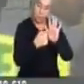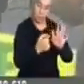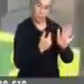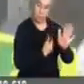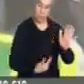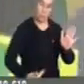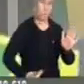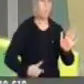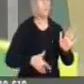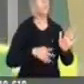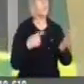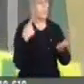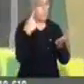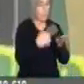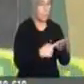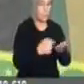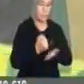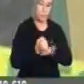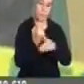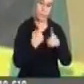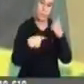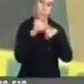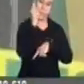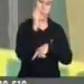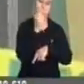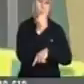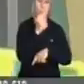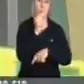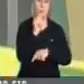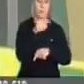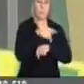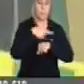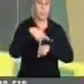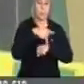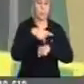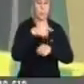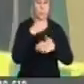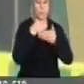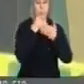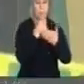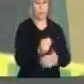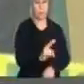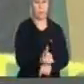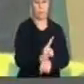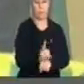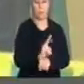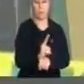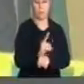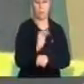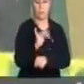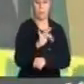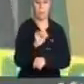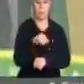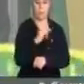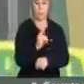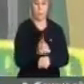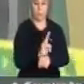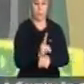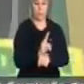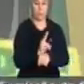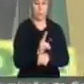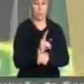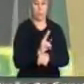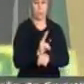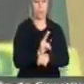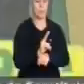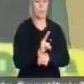da retomada do crescimento, da estabilidade econômica, do combate à inflação, do combate aos juros, do combate à